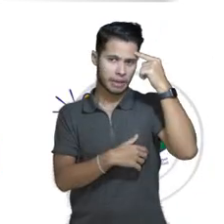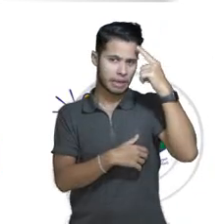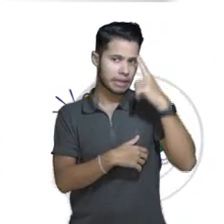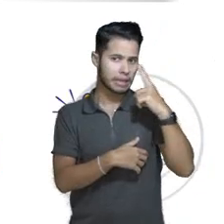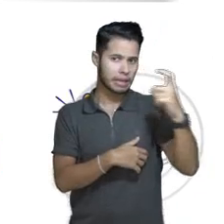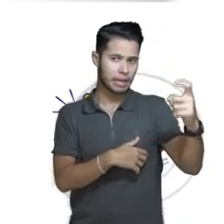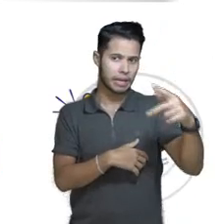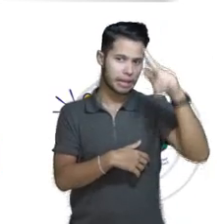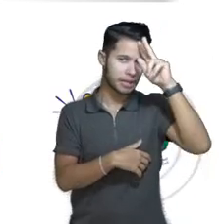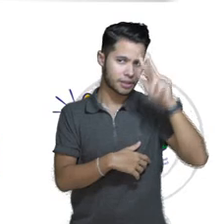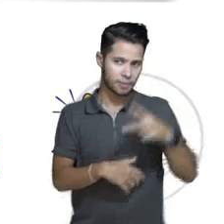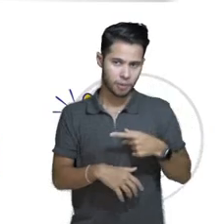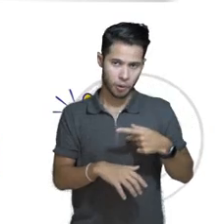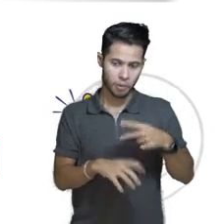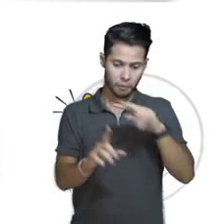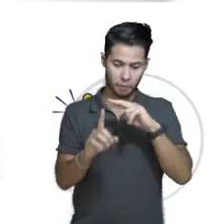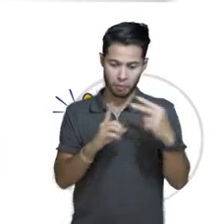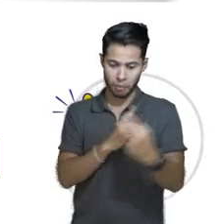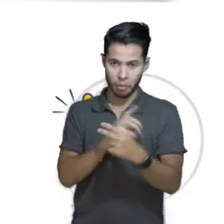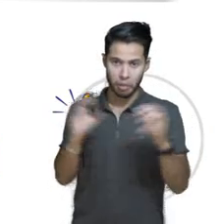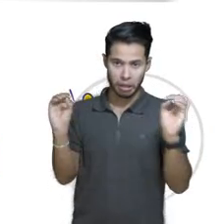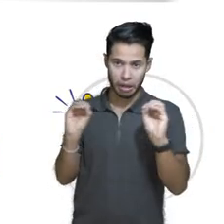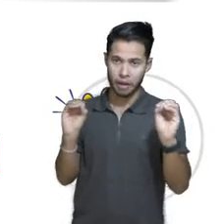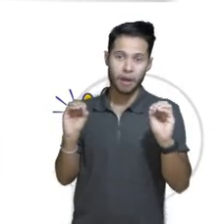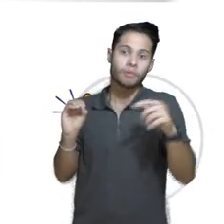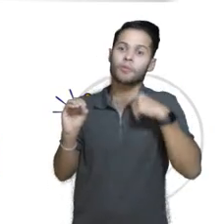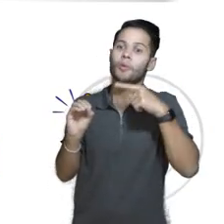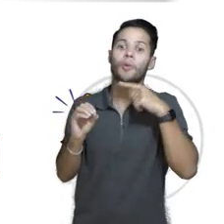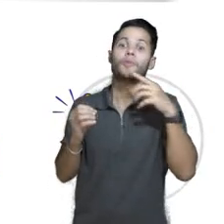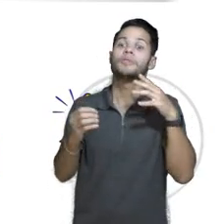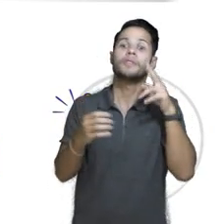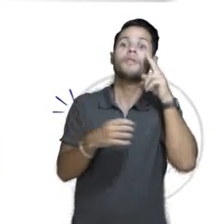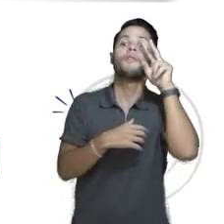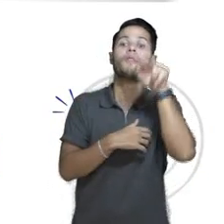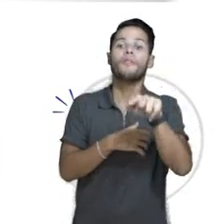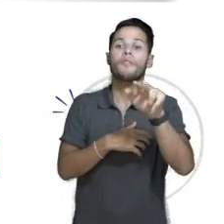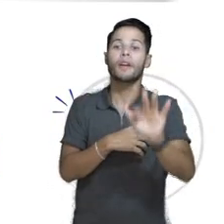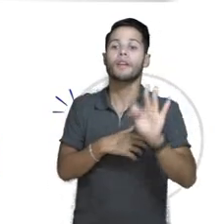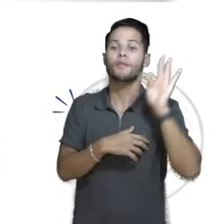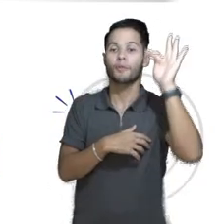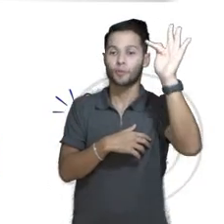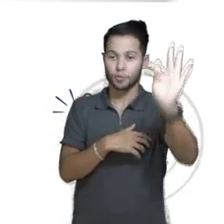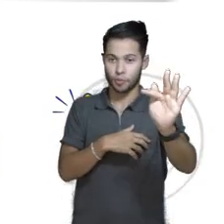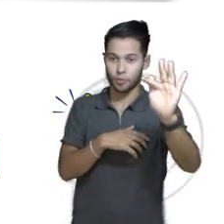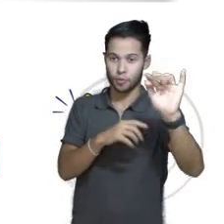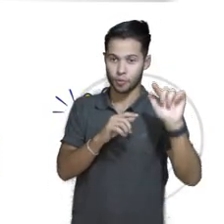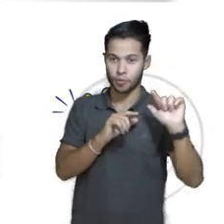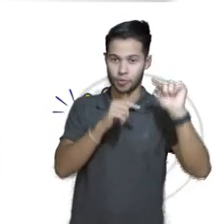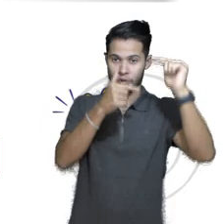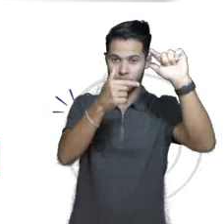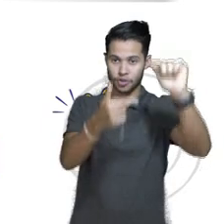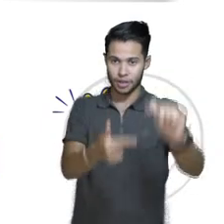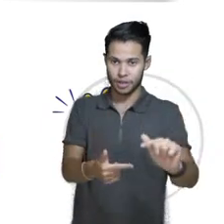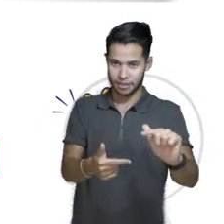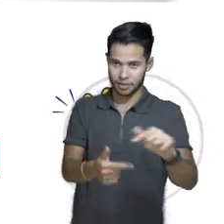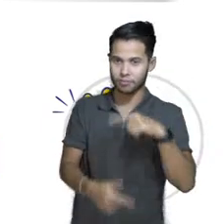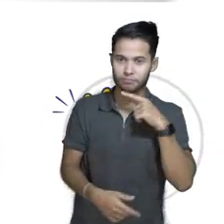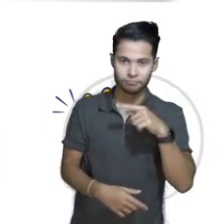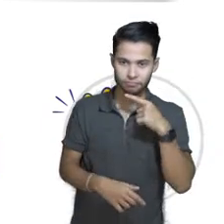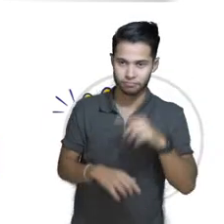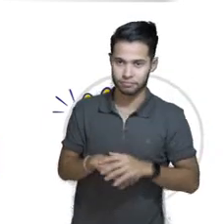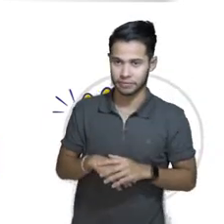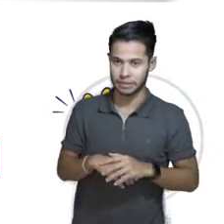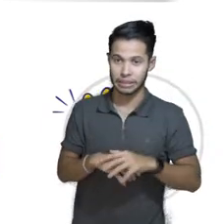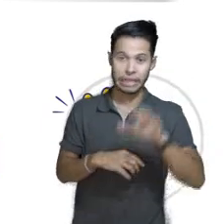tenho esse tipo de visão para futuras gerações tá eu não tenho essa visão quando eu não